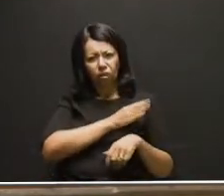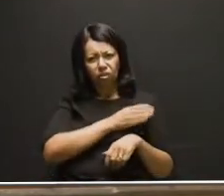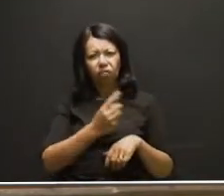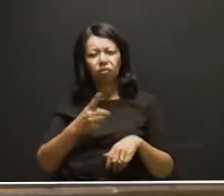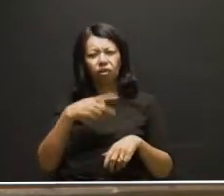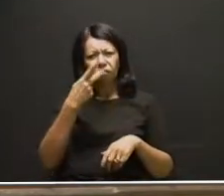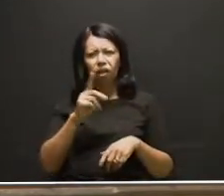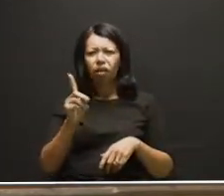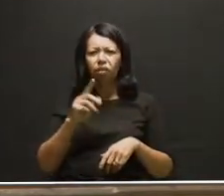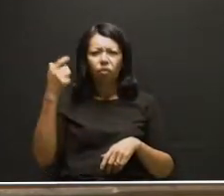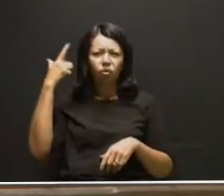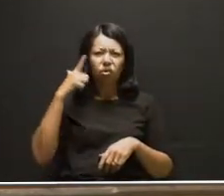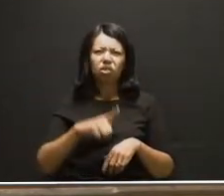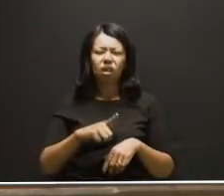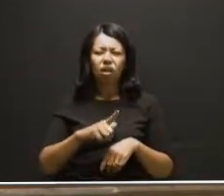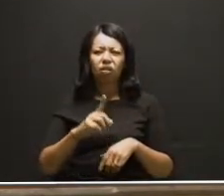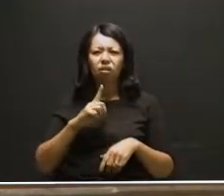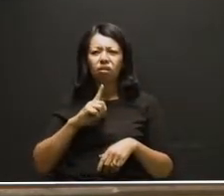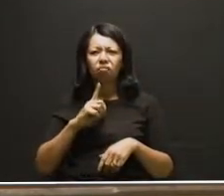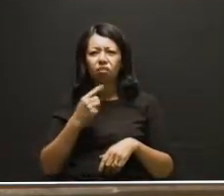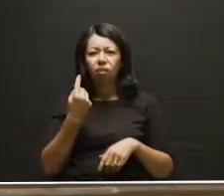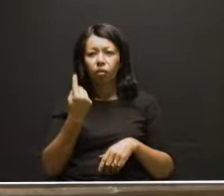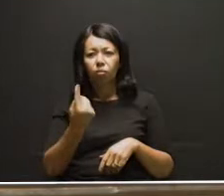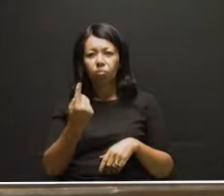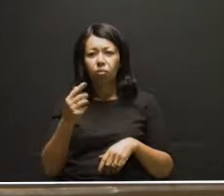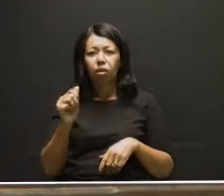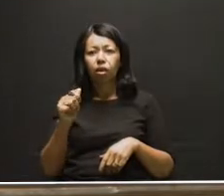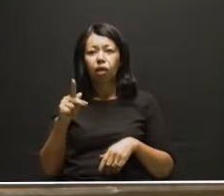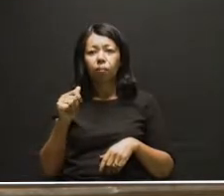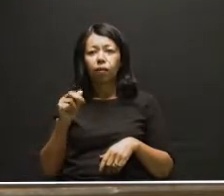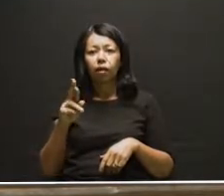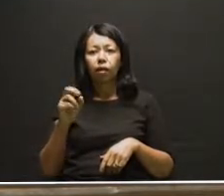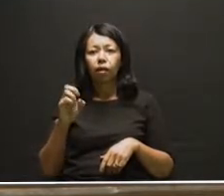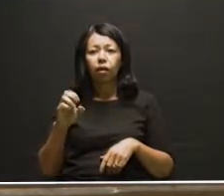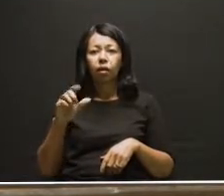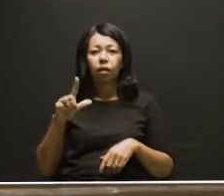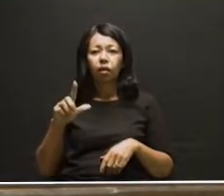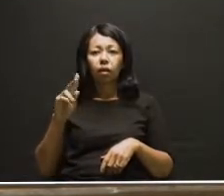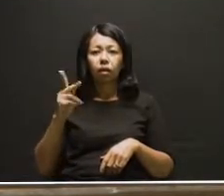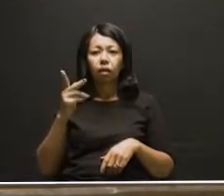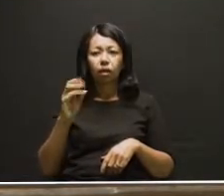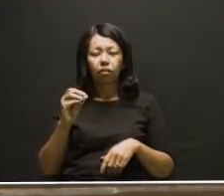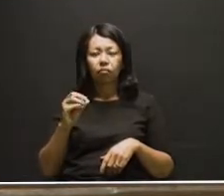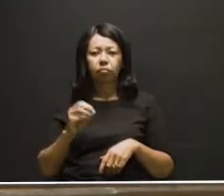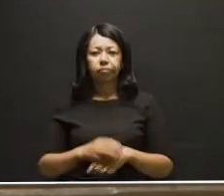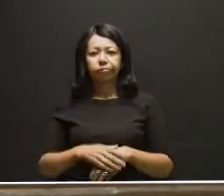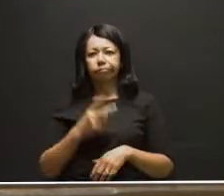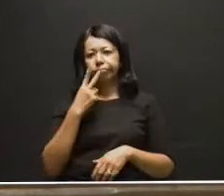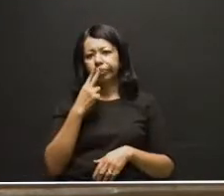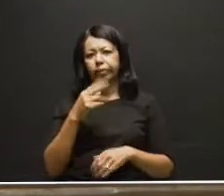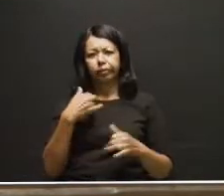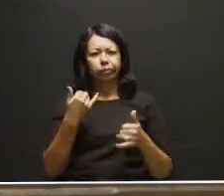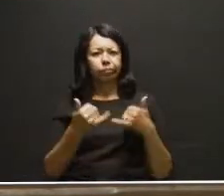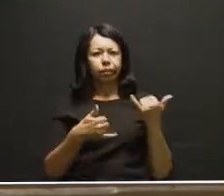fala pra mim que não consegue ter uma parede de 70 e 80 mil reais só deve estar de brincadeira conosco tac que o hospital